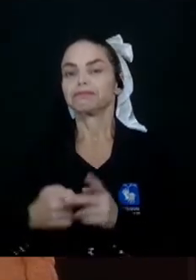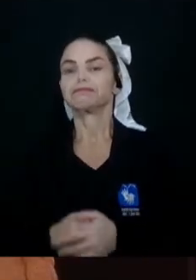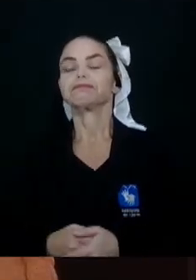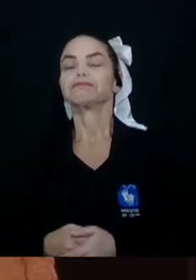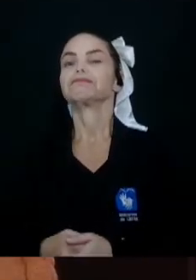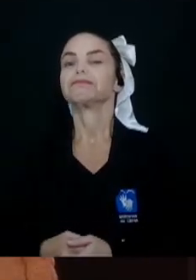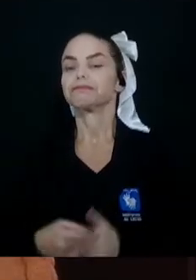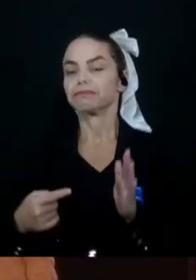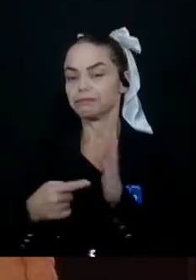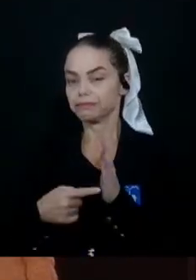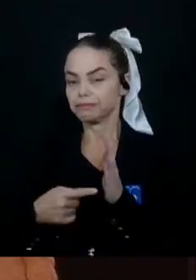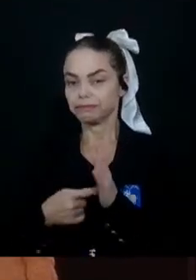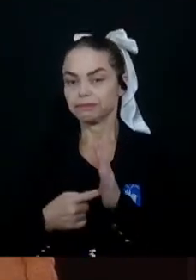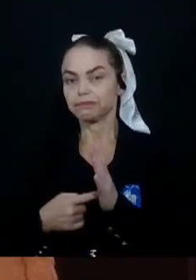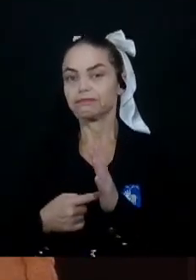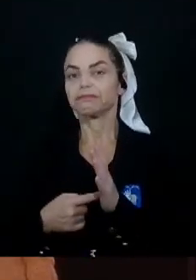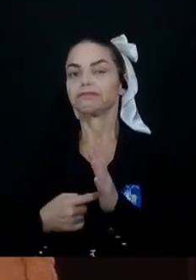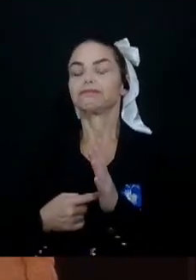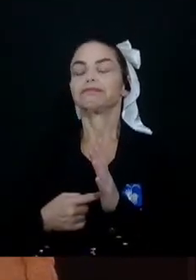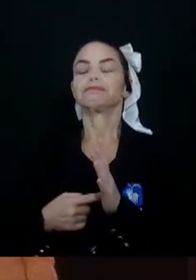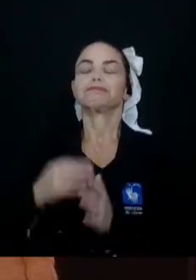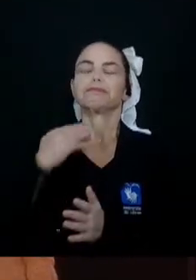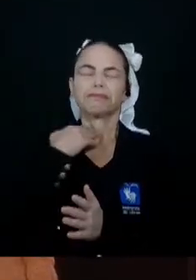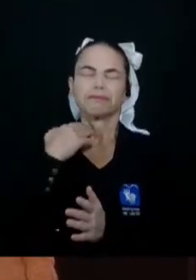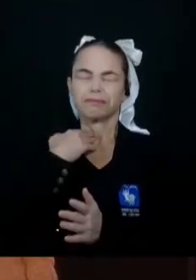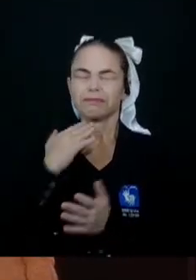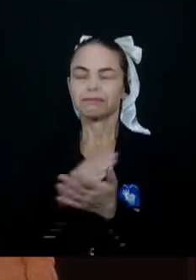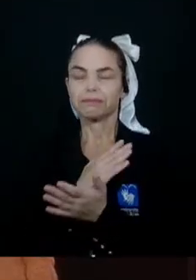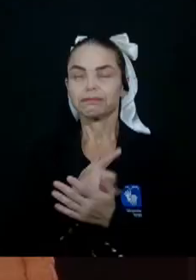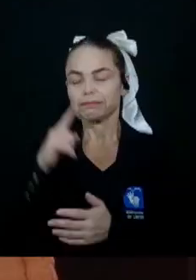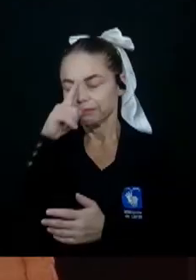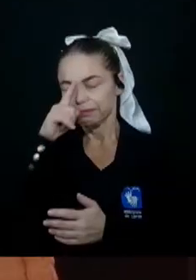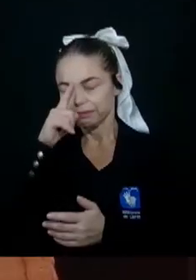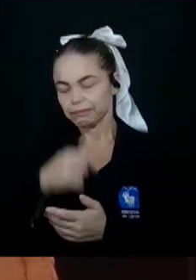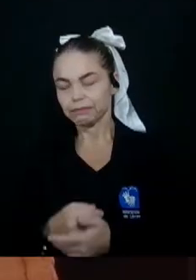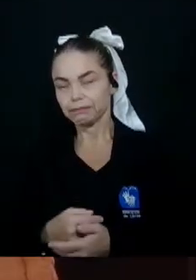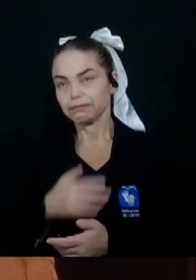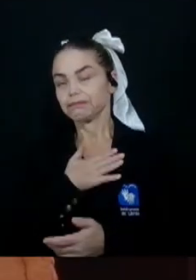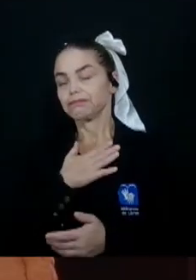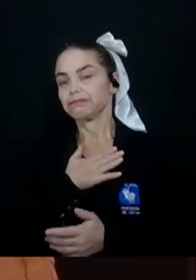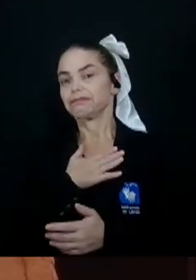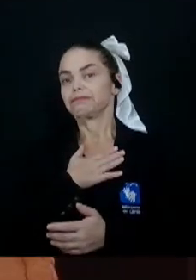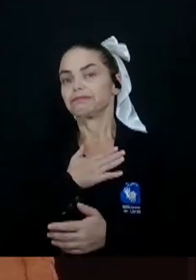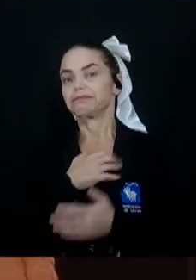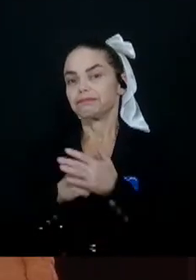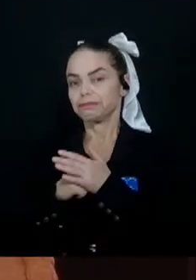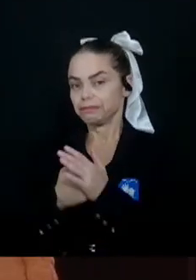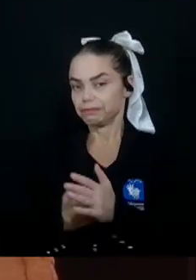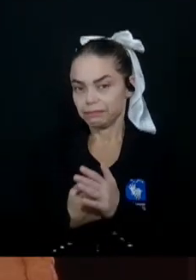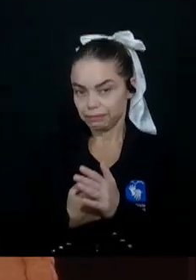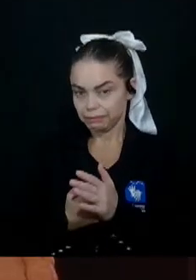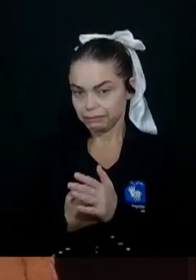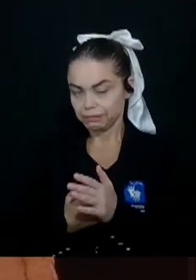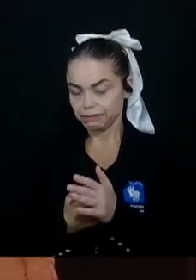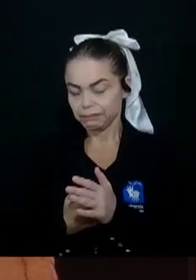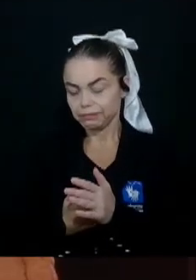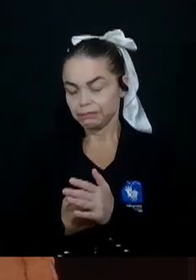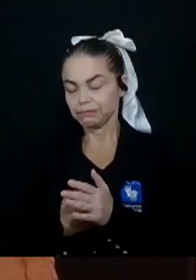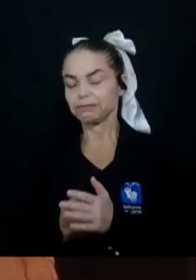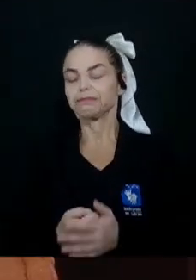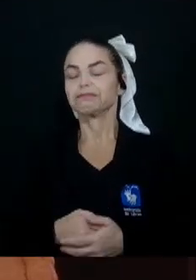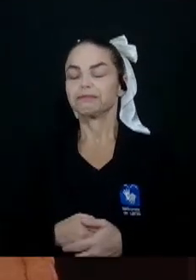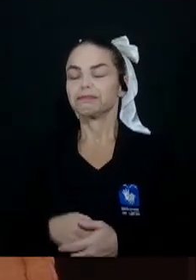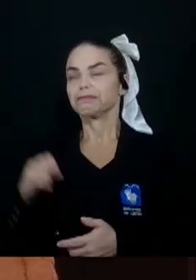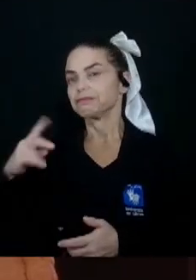de conta, tem algum risco da minha conta ser bloqueada com esse tipo de situação? Ou é realmente